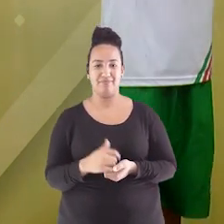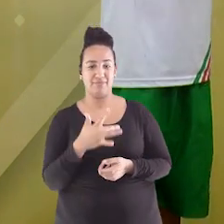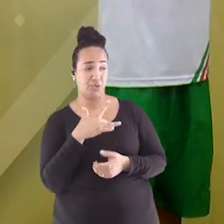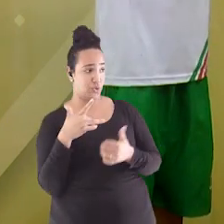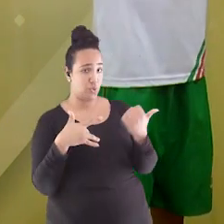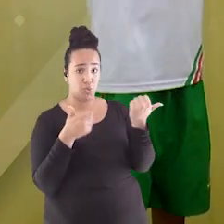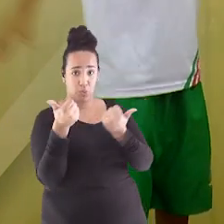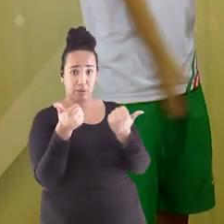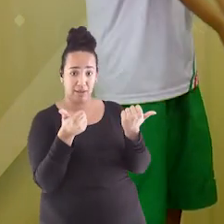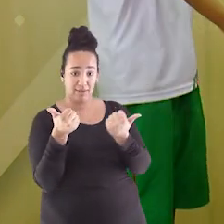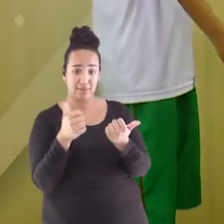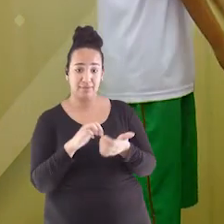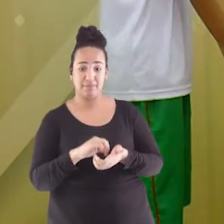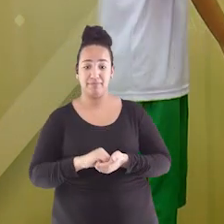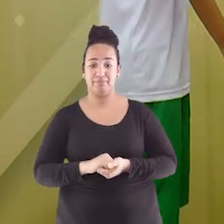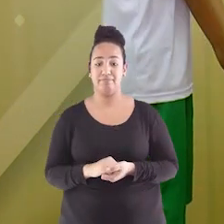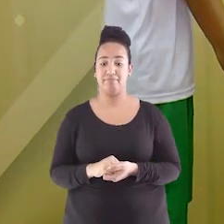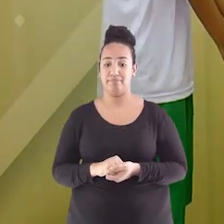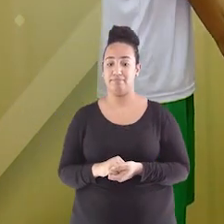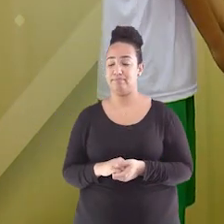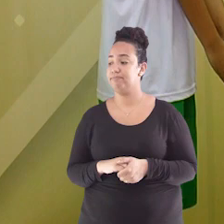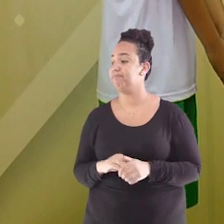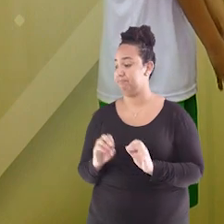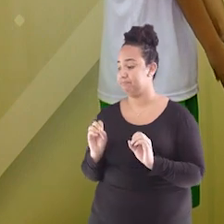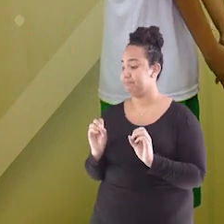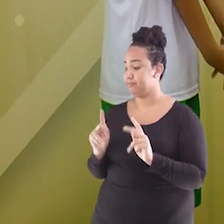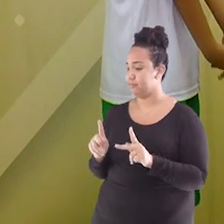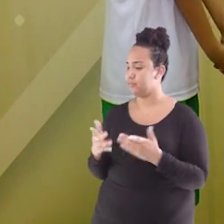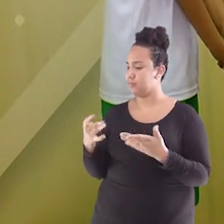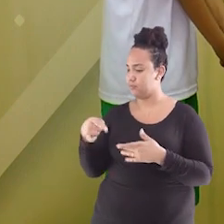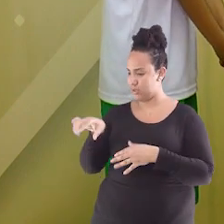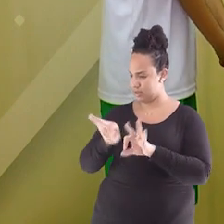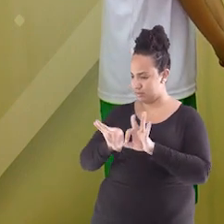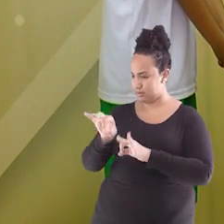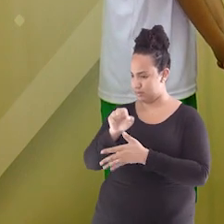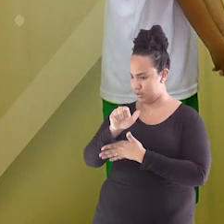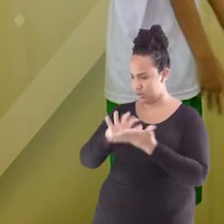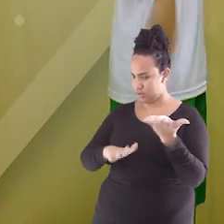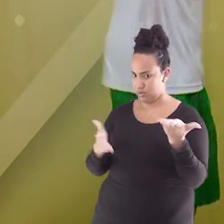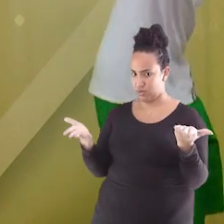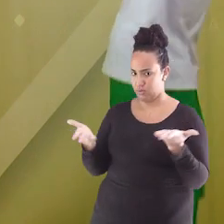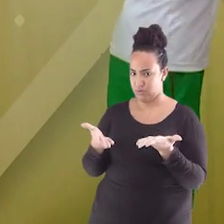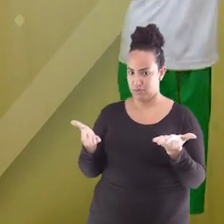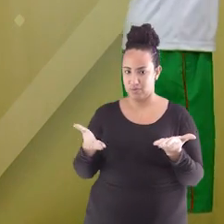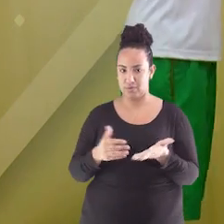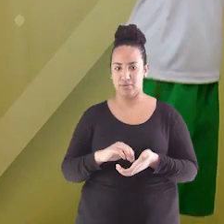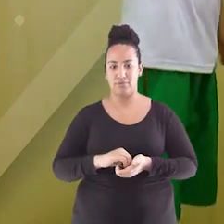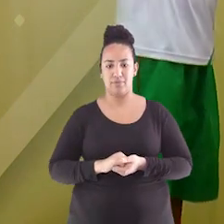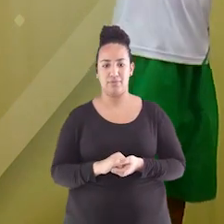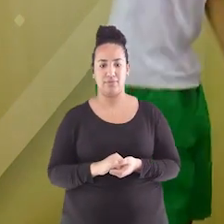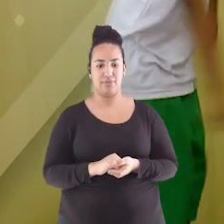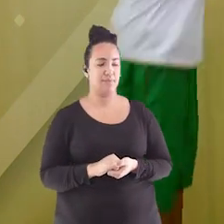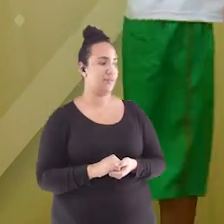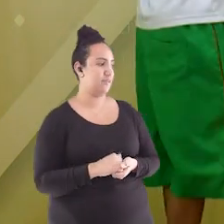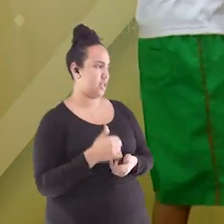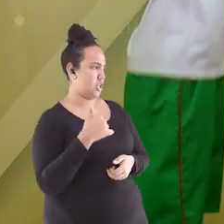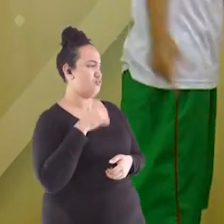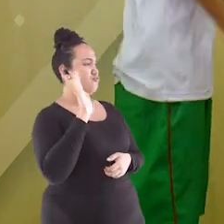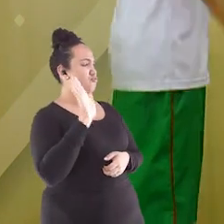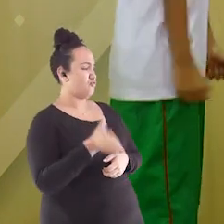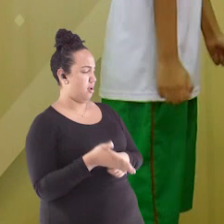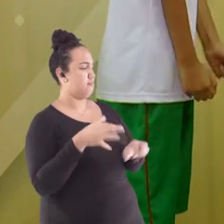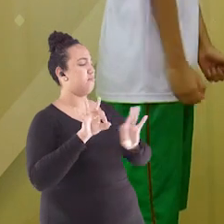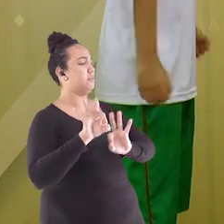estão? Isso aí! Bom, preparado para a nossa atividade? Muito! Isso já aí! Já nasci